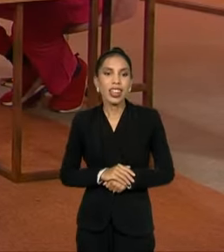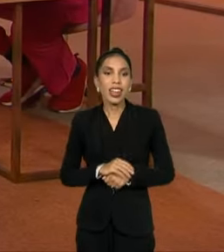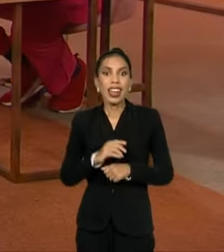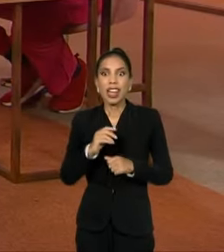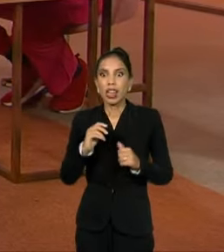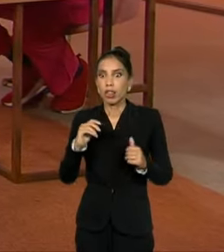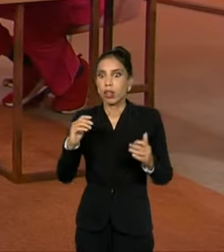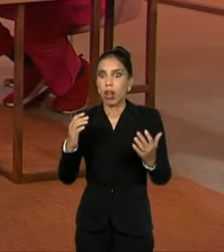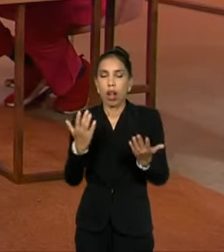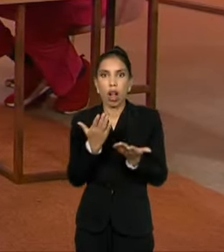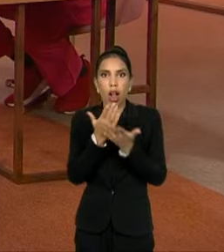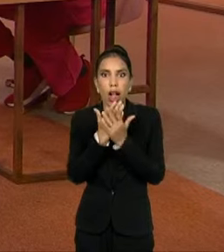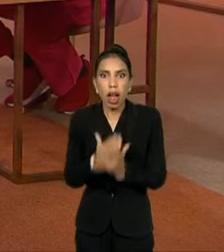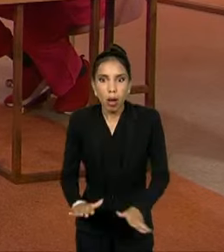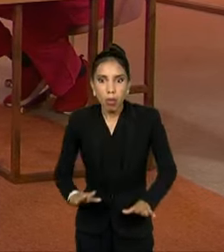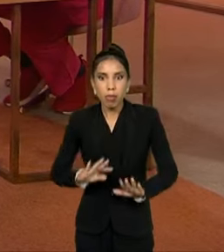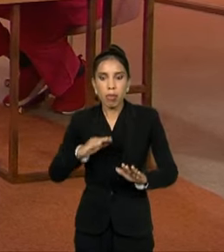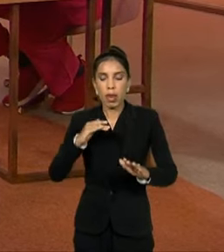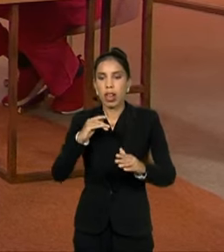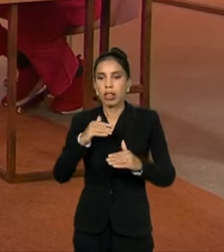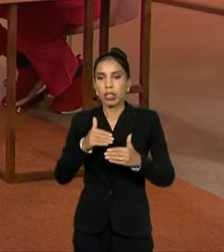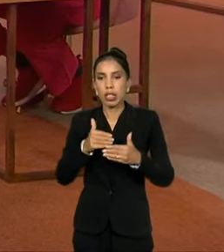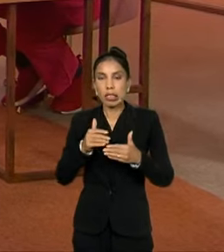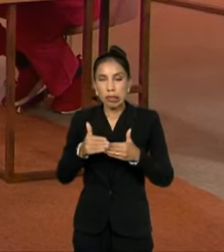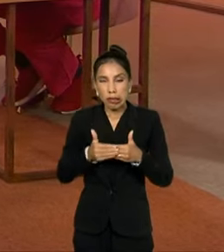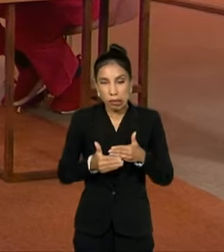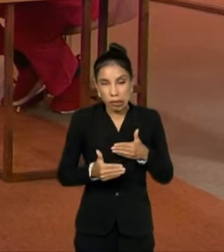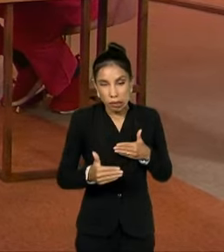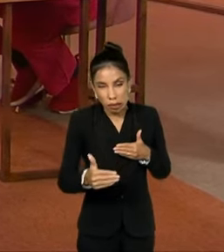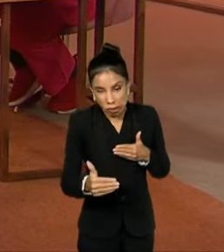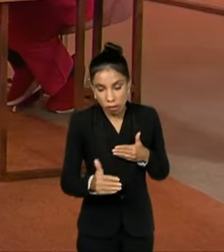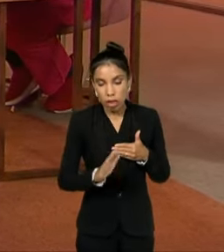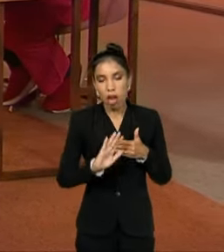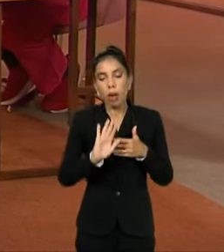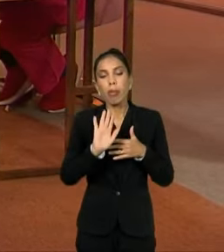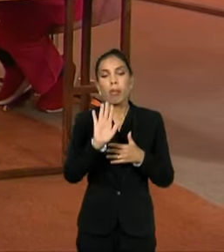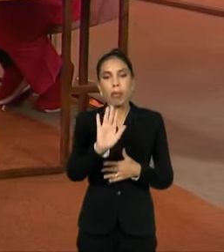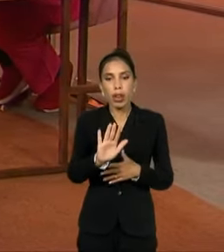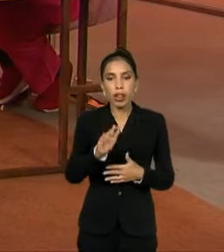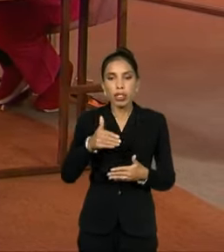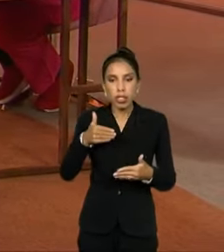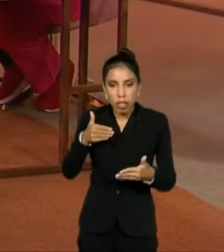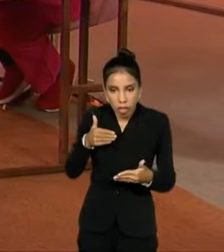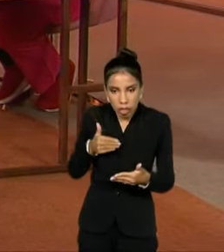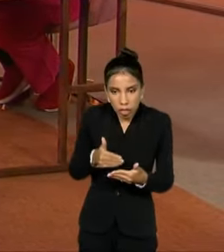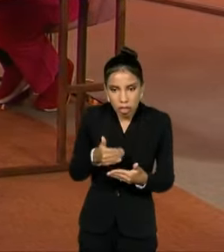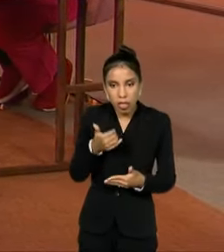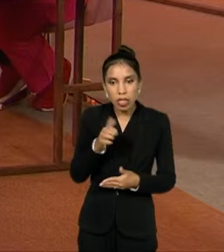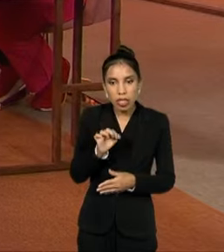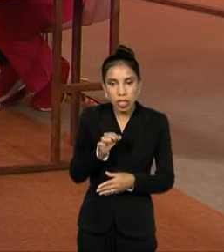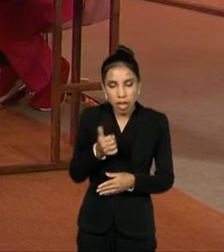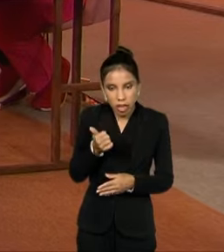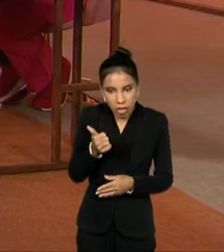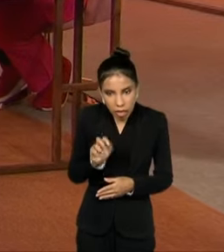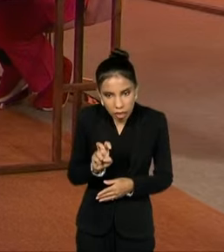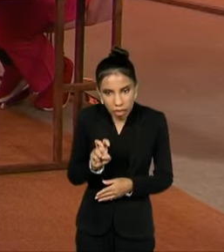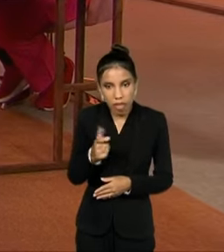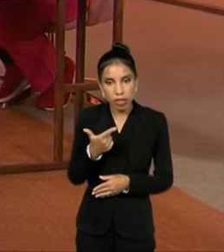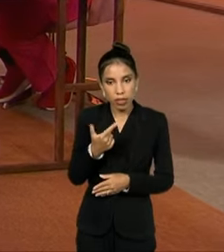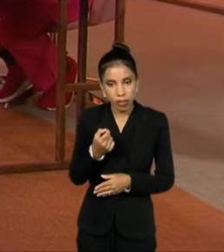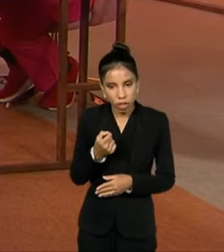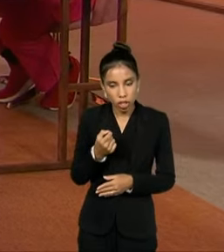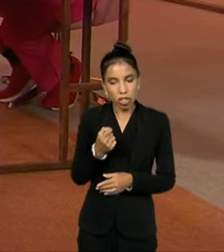uma catástrofe, problema. Agora, os eventos dos extremos climáticos, os próximos 10, 15, 20 anos,